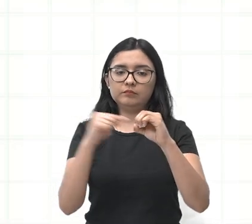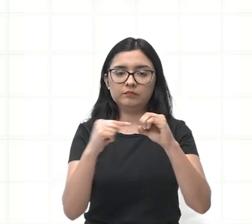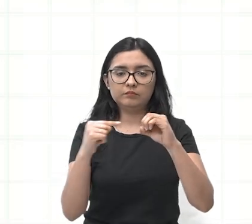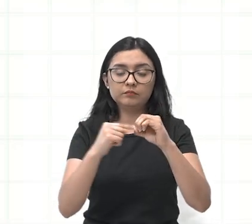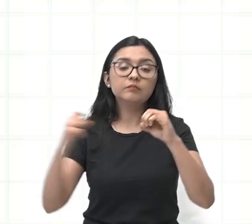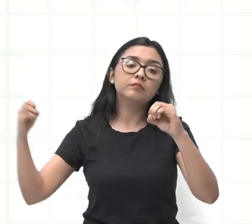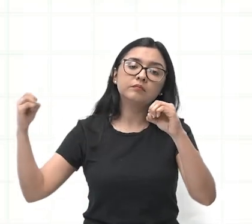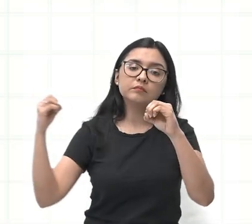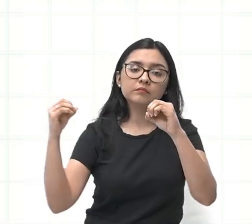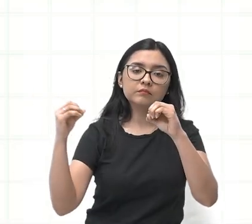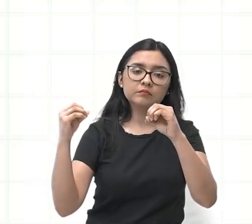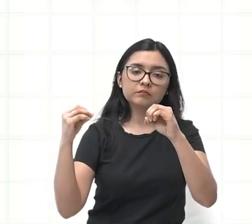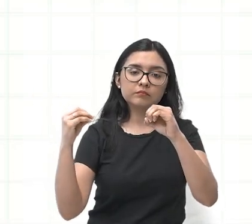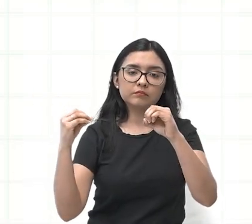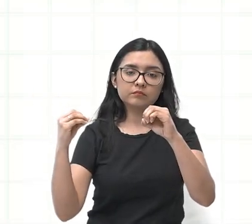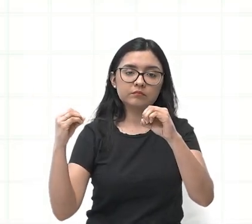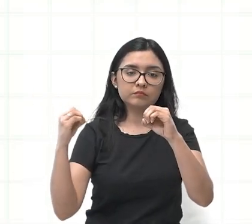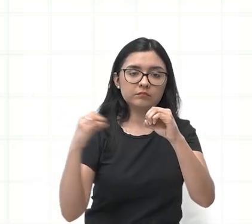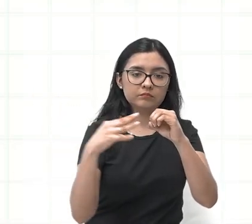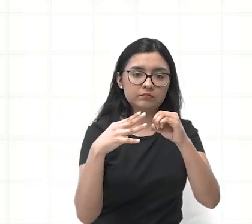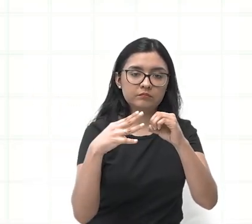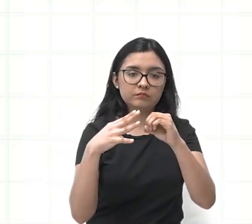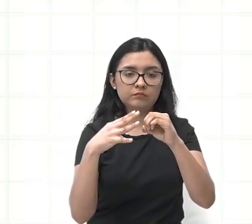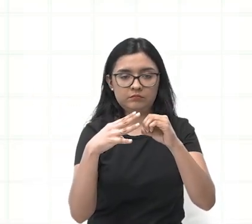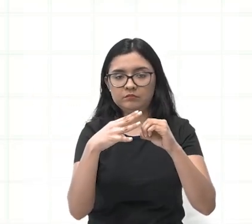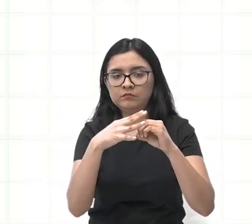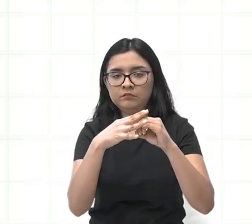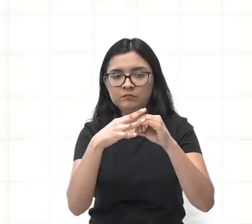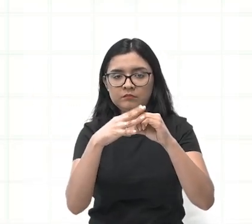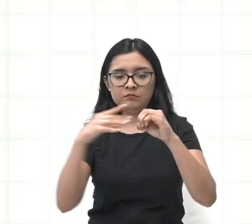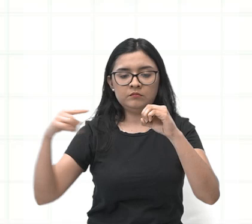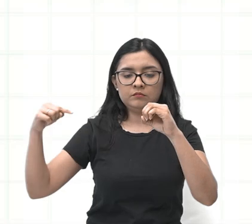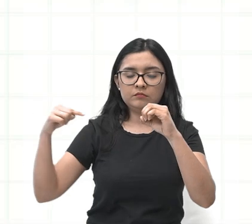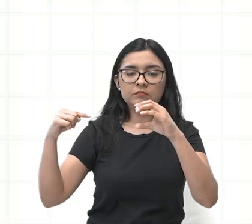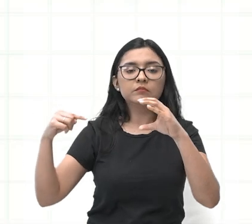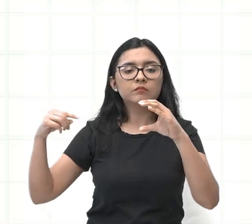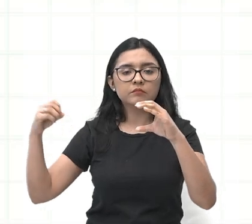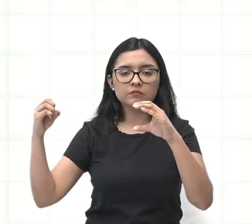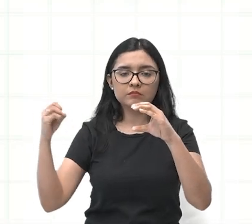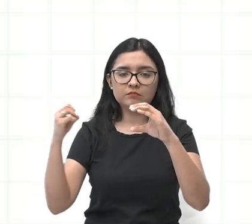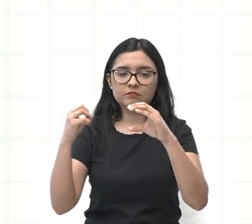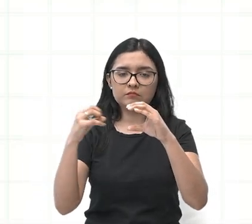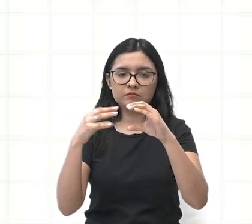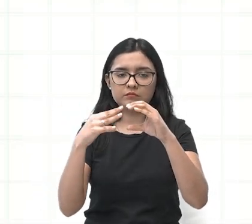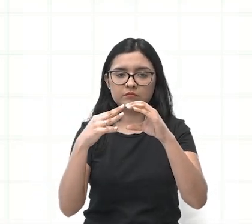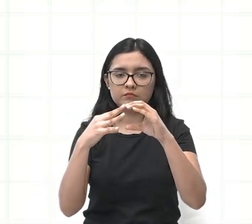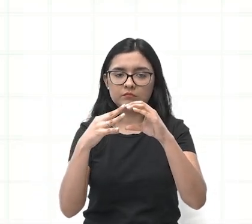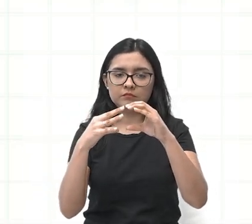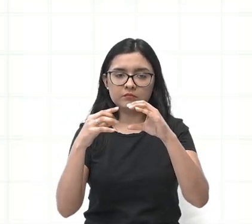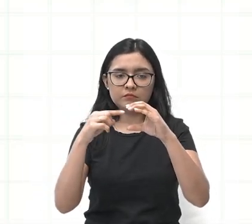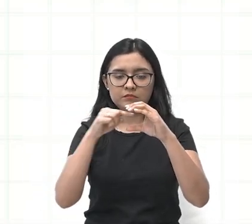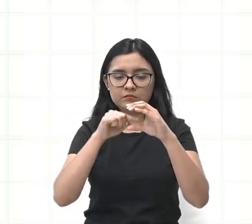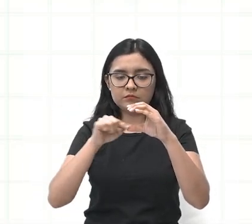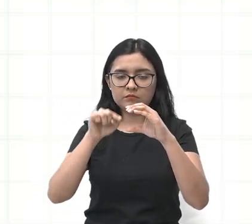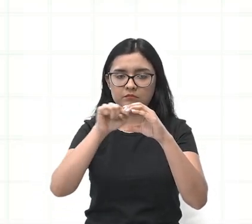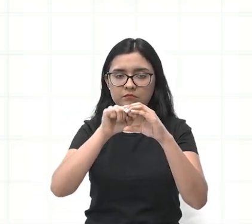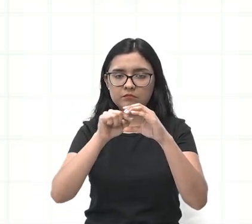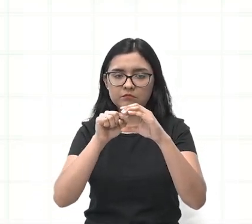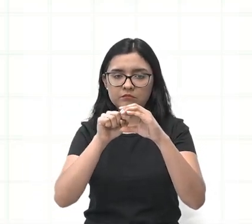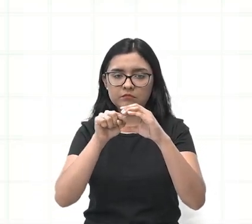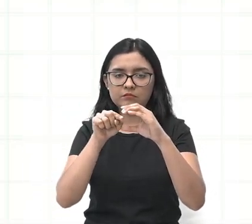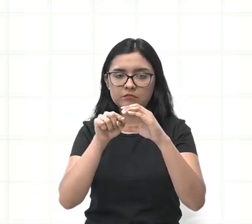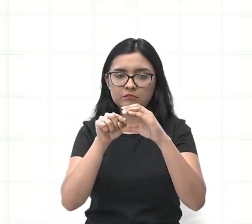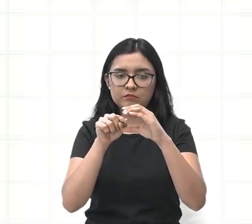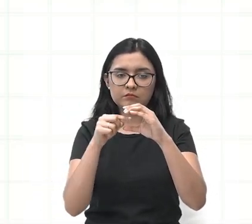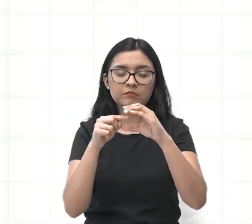aqui. A luz que bate nela vai se refletir para cá, né, no seu campo de visão, vai ser